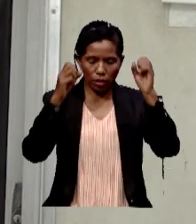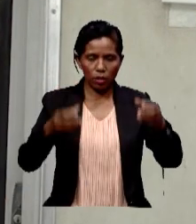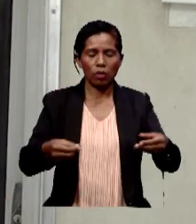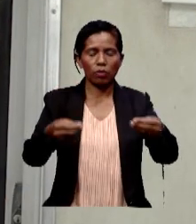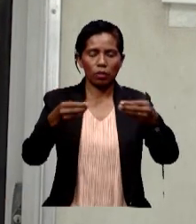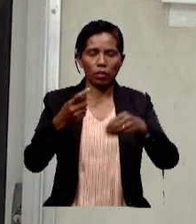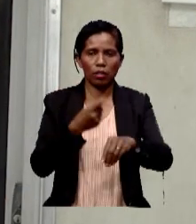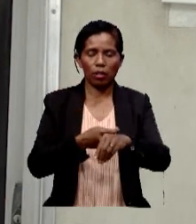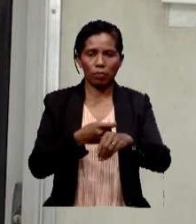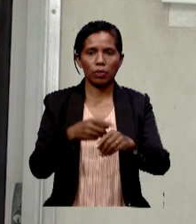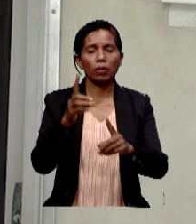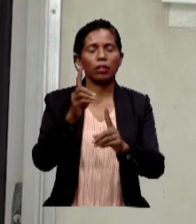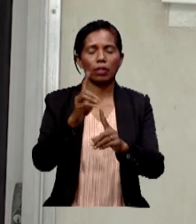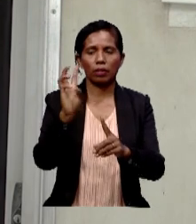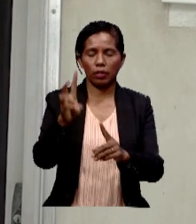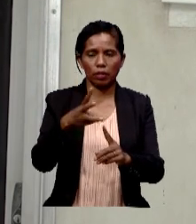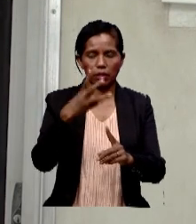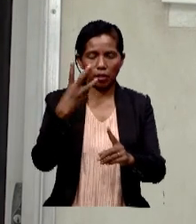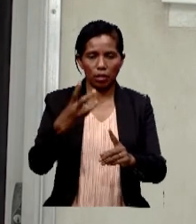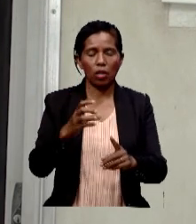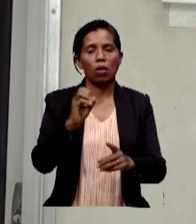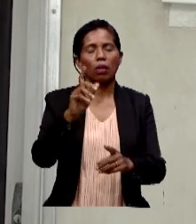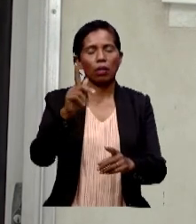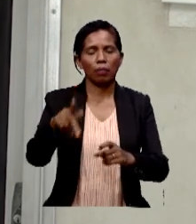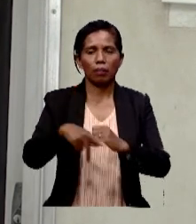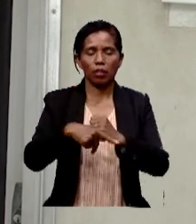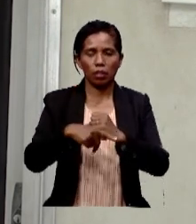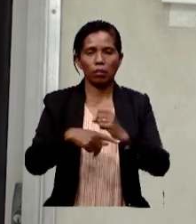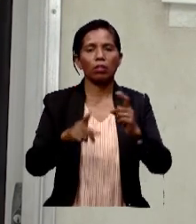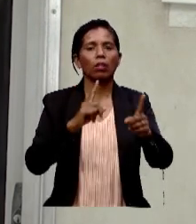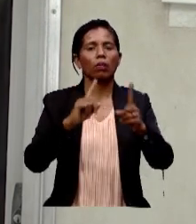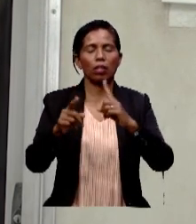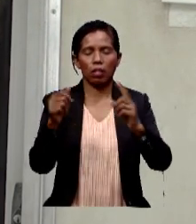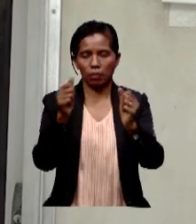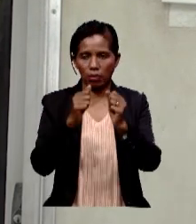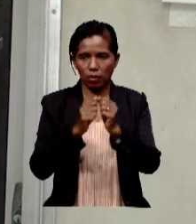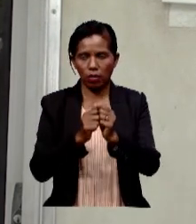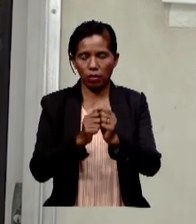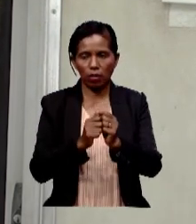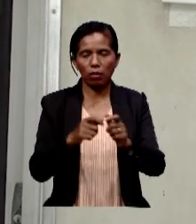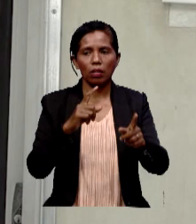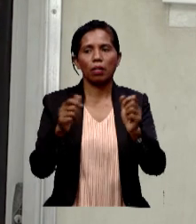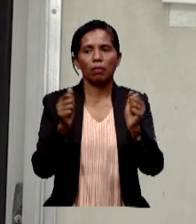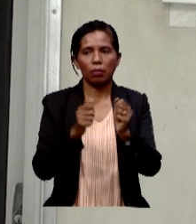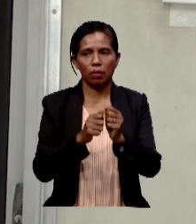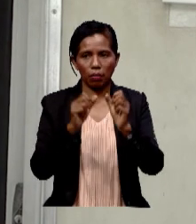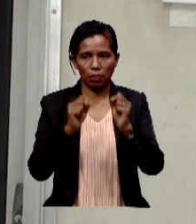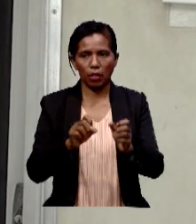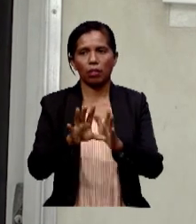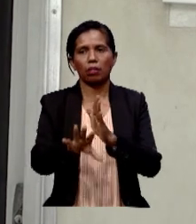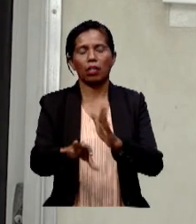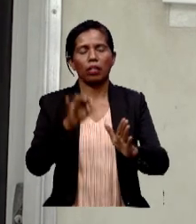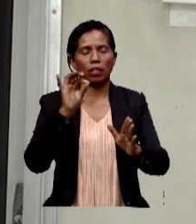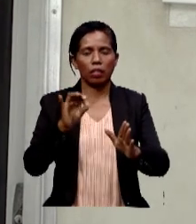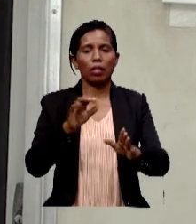dia 16. Husik ba bancada Sira kulia ba malulai halo lobby para hodi hebele hetan